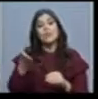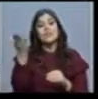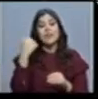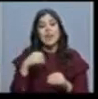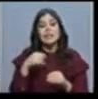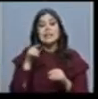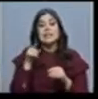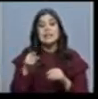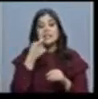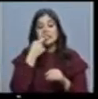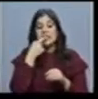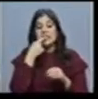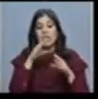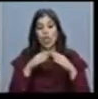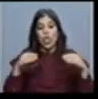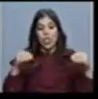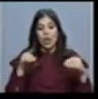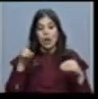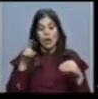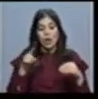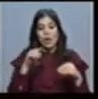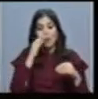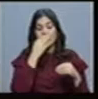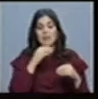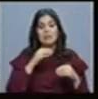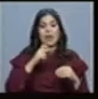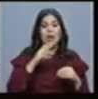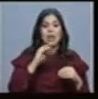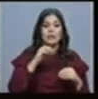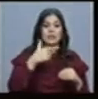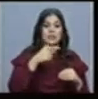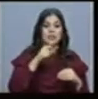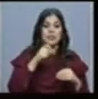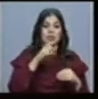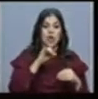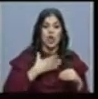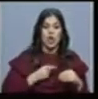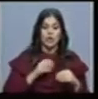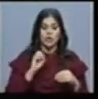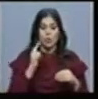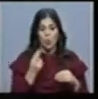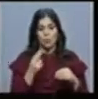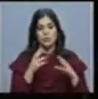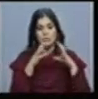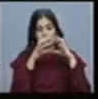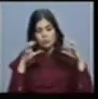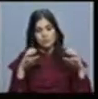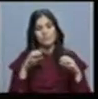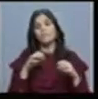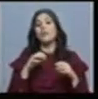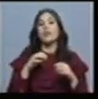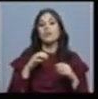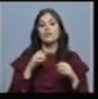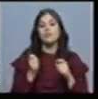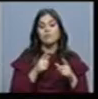corpo, imagina uma cintura de asteroides ou uma nuvem de Oort, ou seja, a residência de cometas, à volta de uma outra estrela,